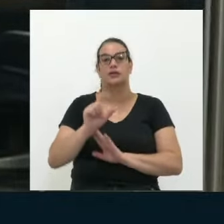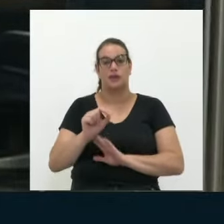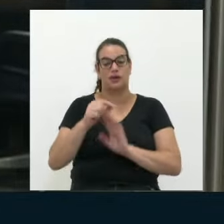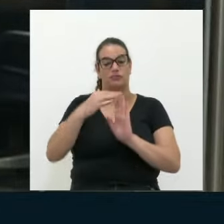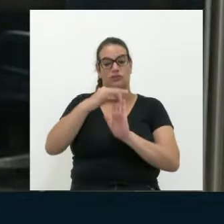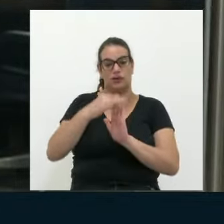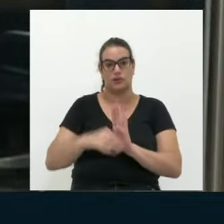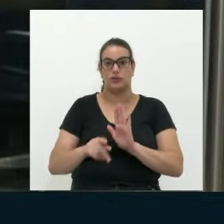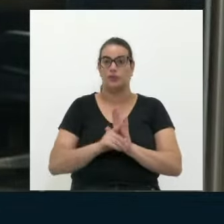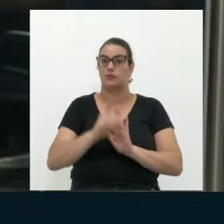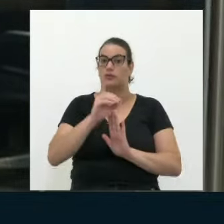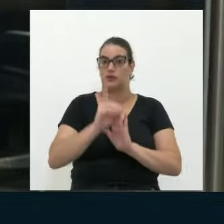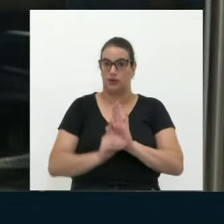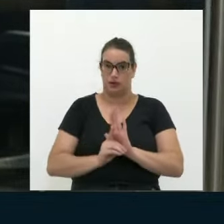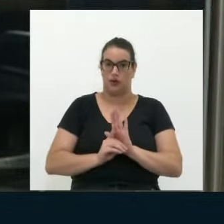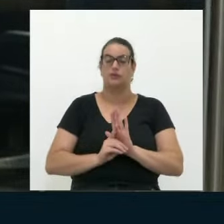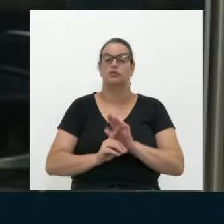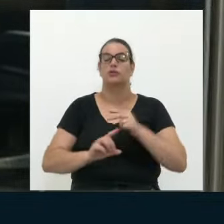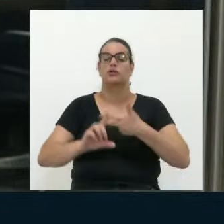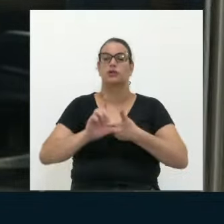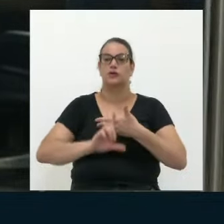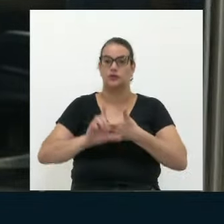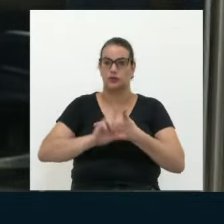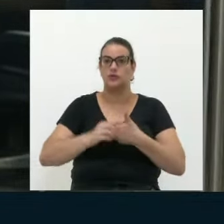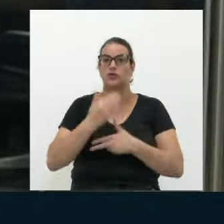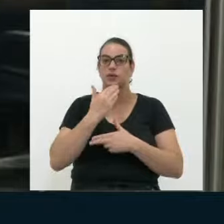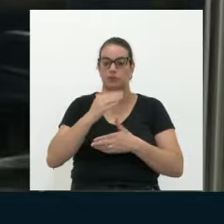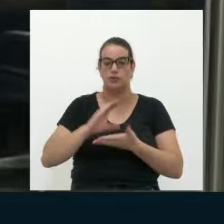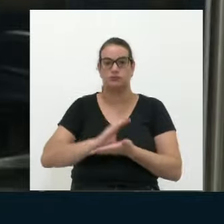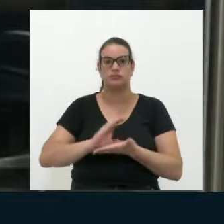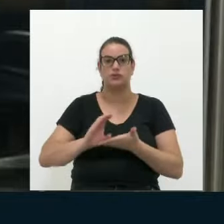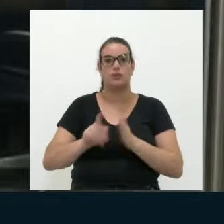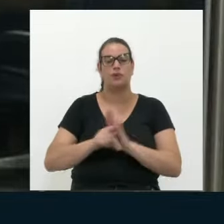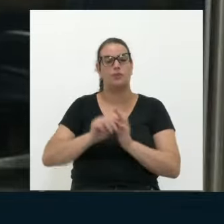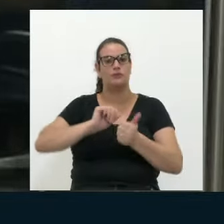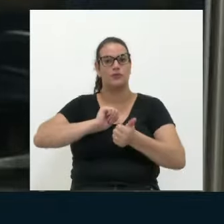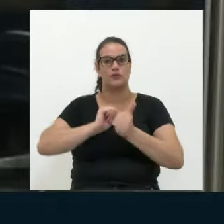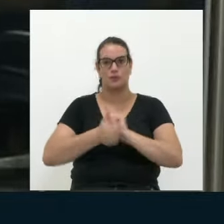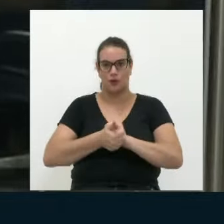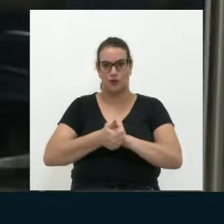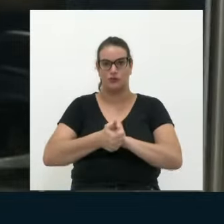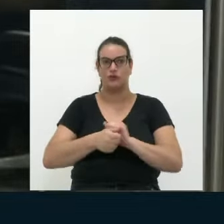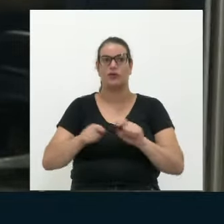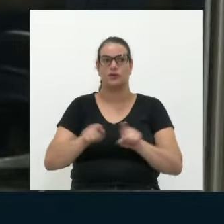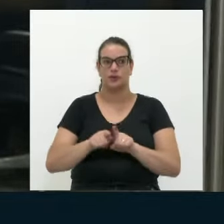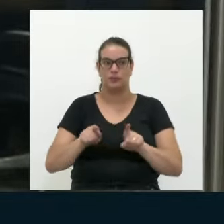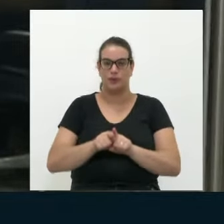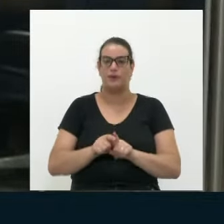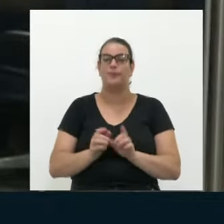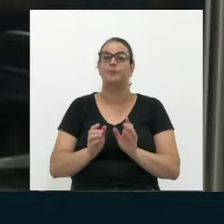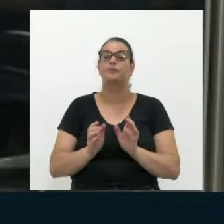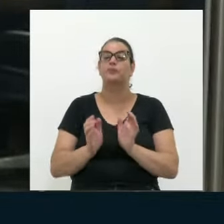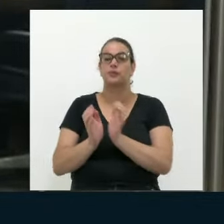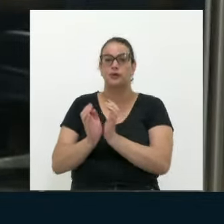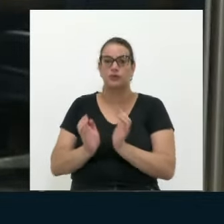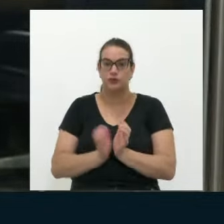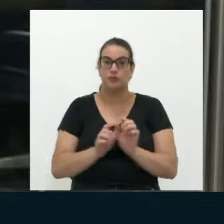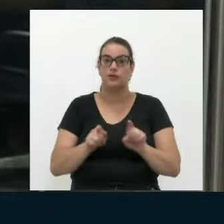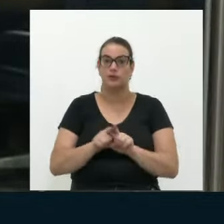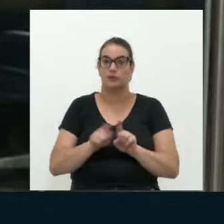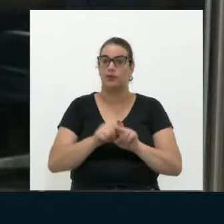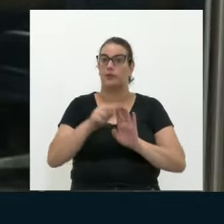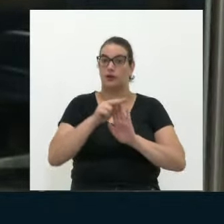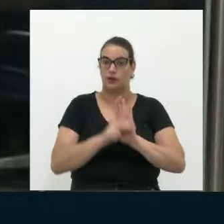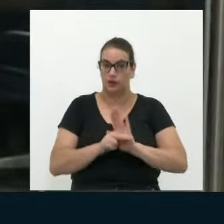de decreto legislativo que institui a Comenda Municipal do Esporte, Miltinho Ziller. Além disso, pode ser votado o relatório final